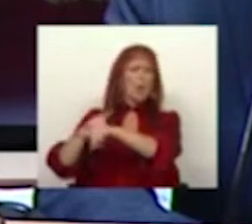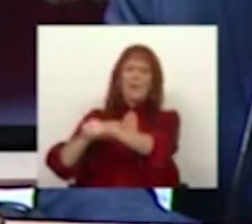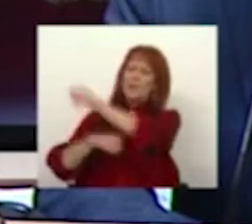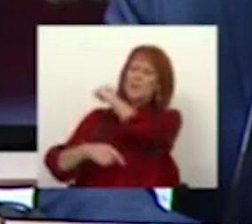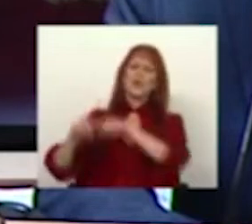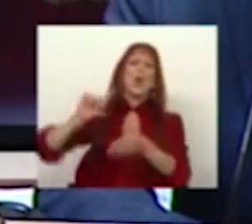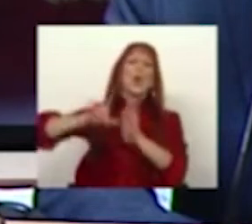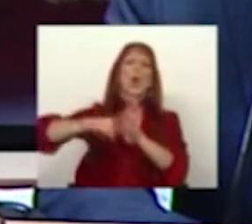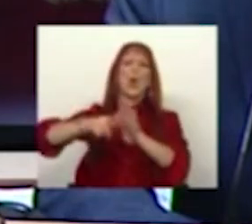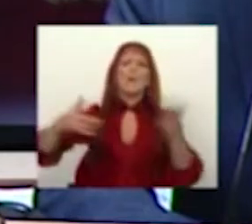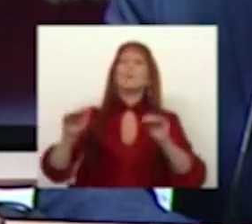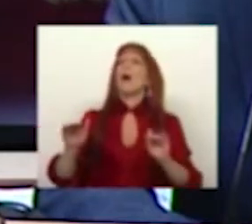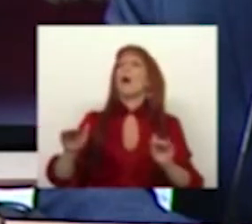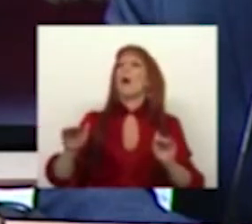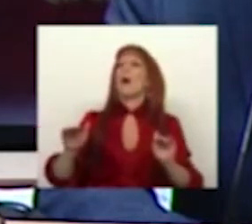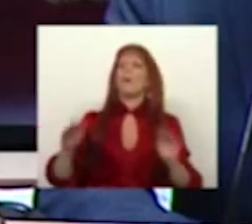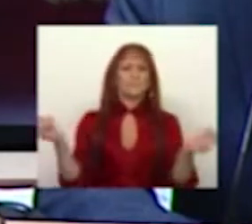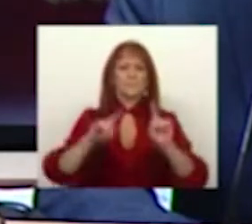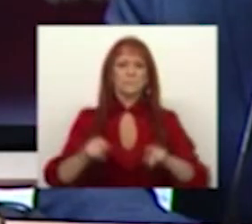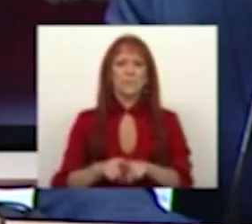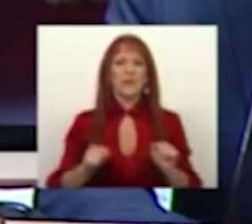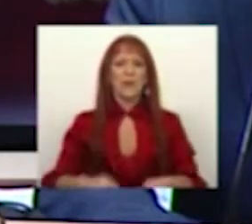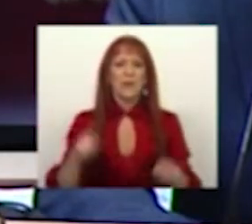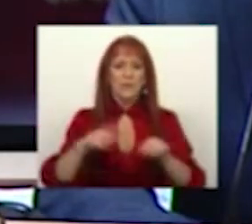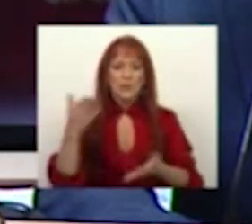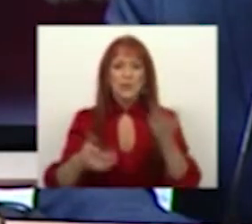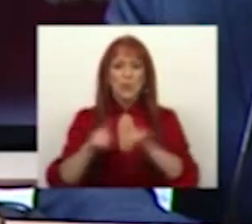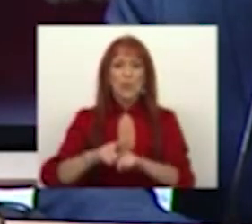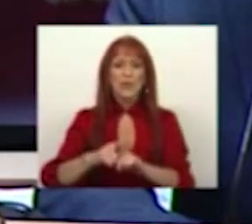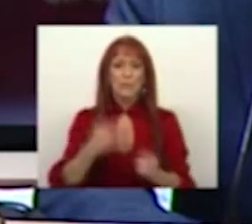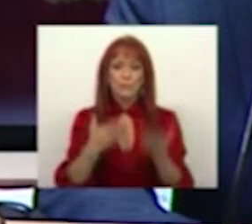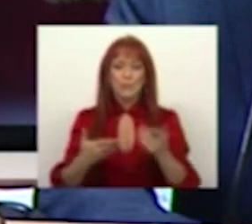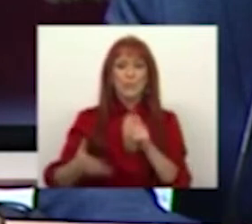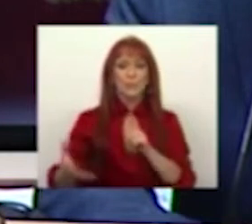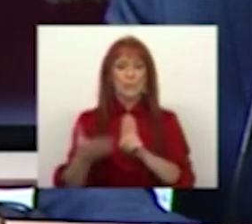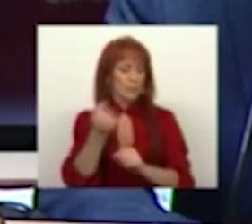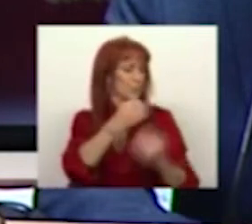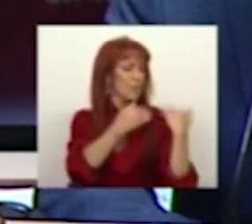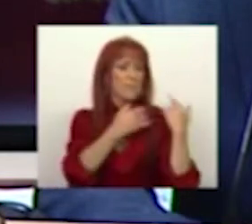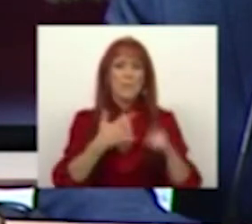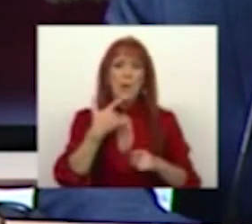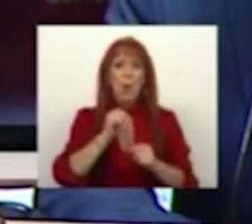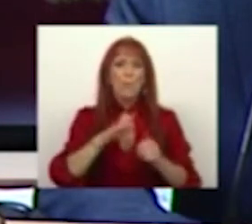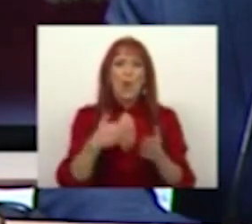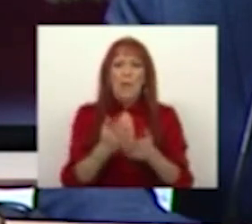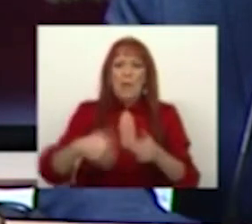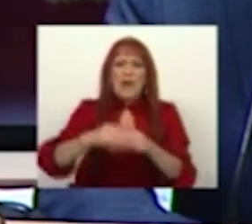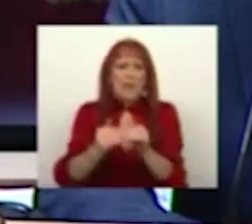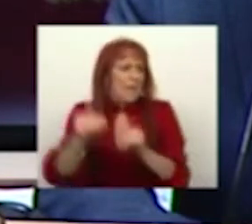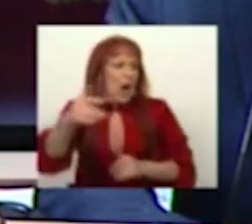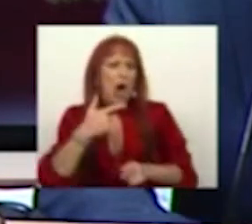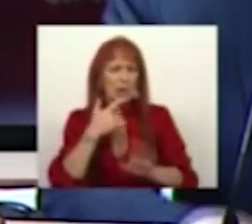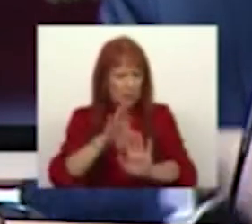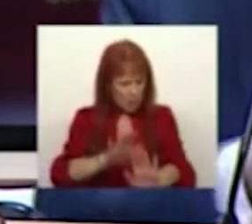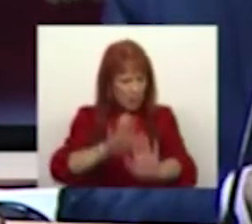em que os projetos paravam. Atingimos o saldo equilibrado com a responsabilidade de quem sabe que não pode dar passos maiores do que